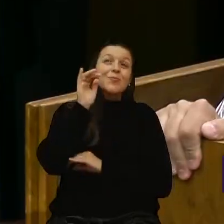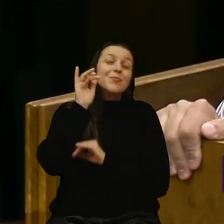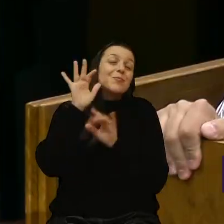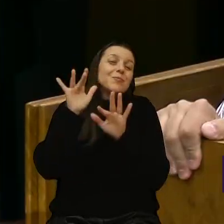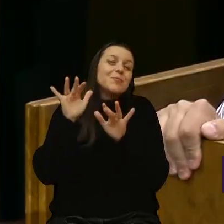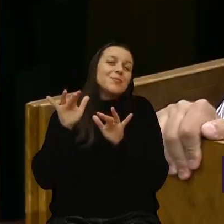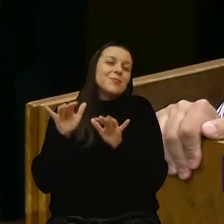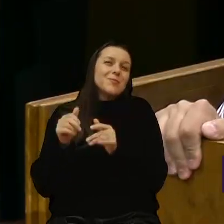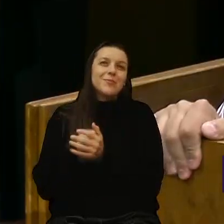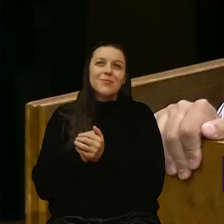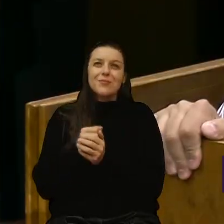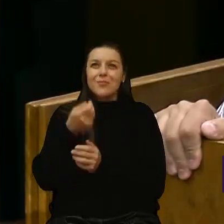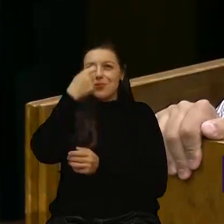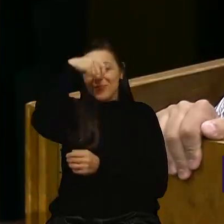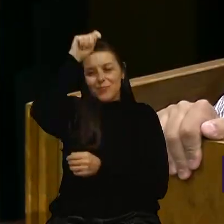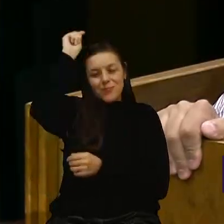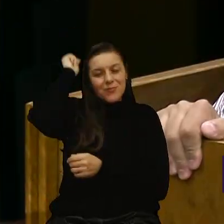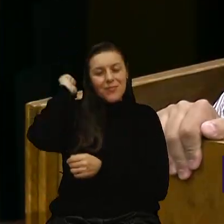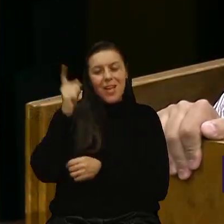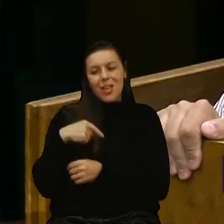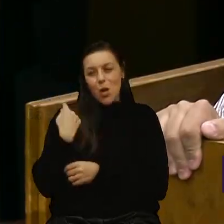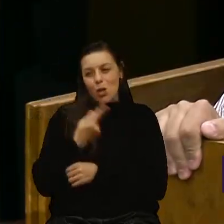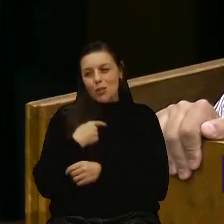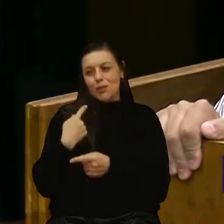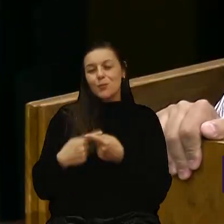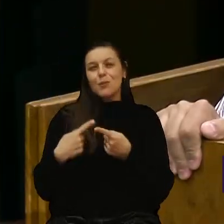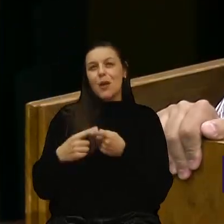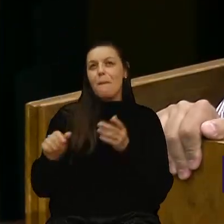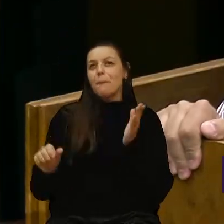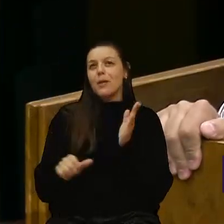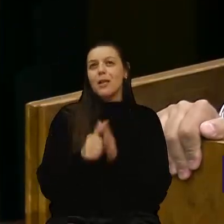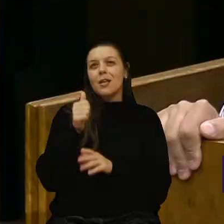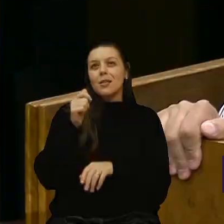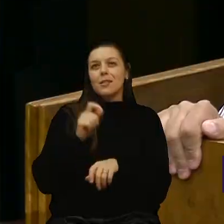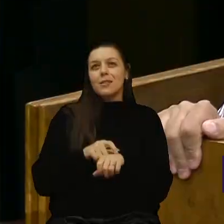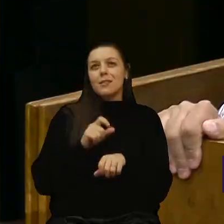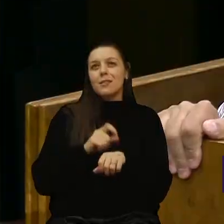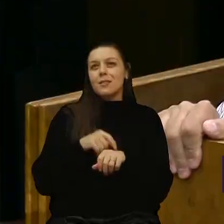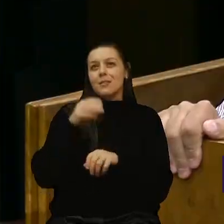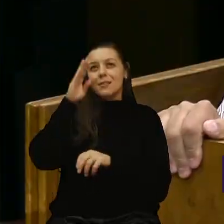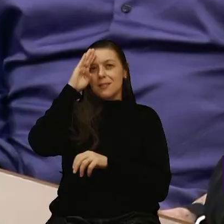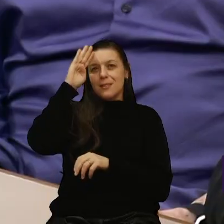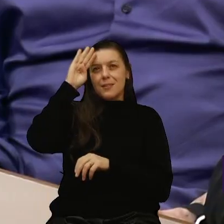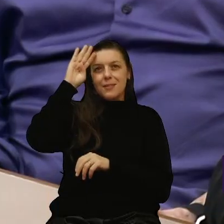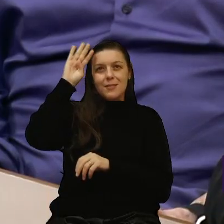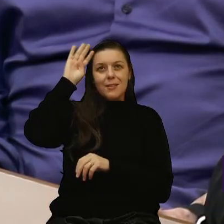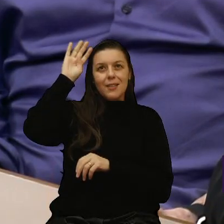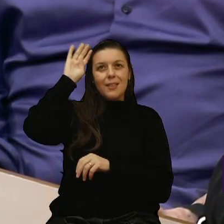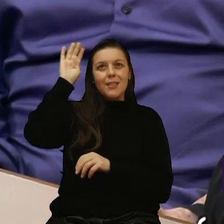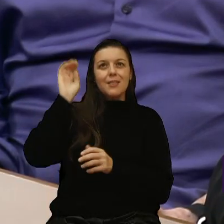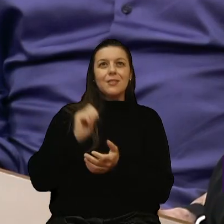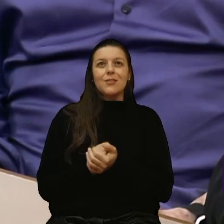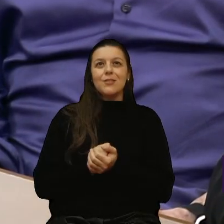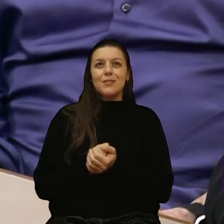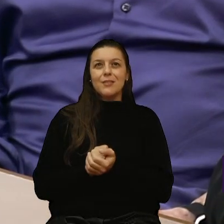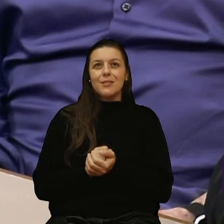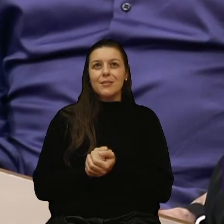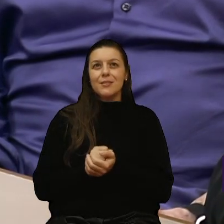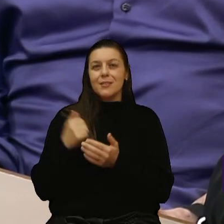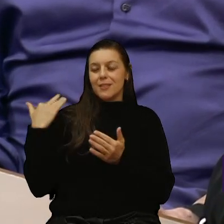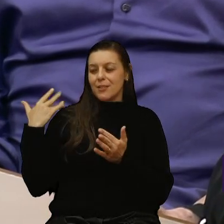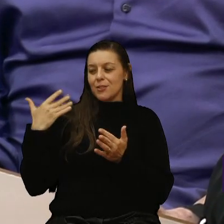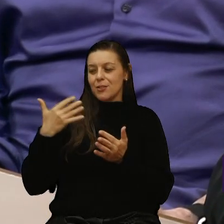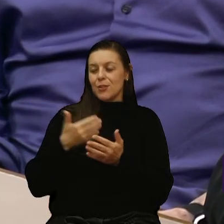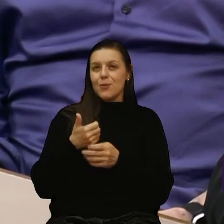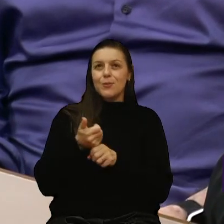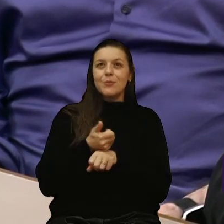nossa Universidade de Caxias, e digo a nossa porque eu passei os melhores momentos da minha formação acadêmica na Universidade de Caxias do Sul, da trajetória